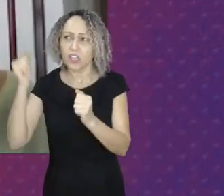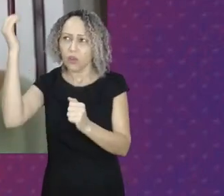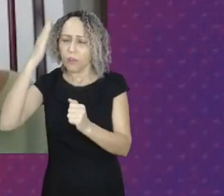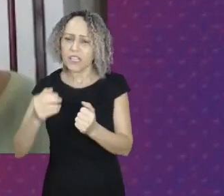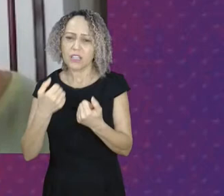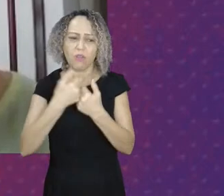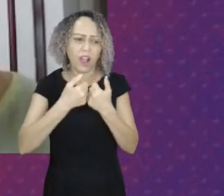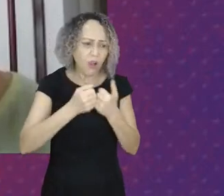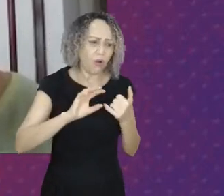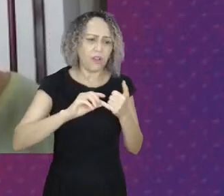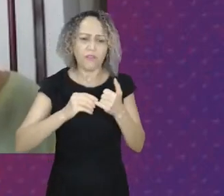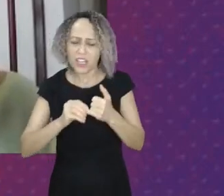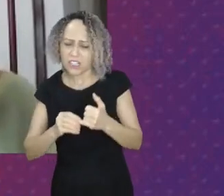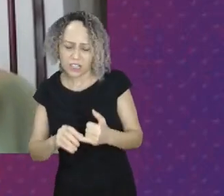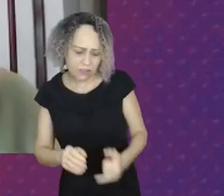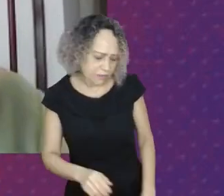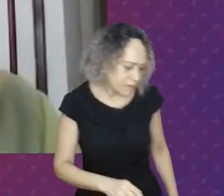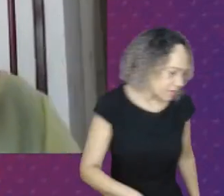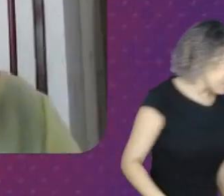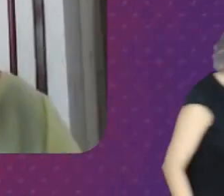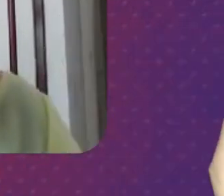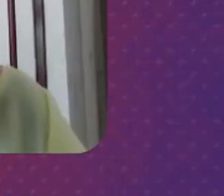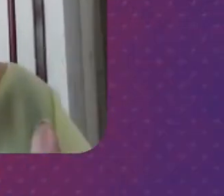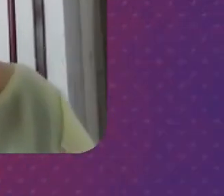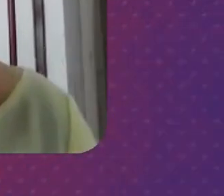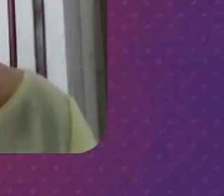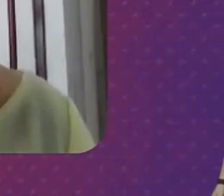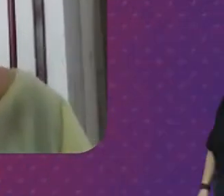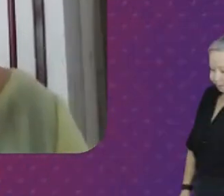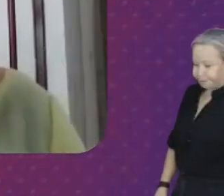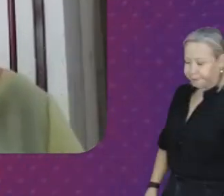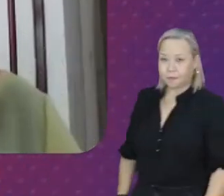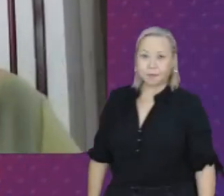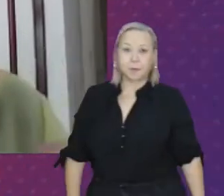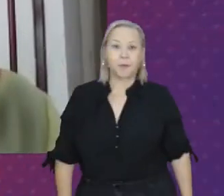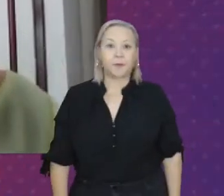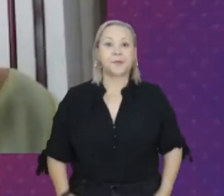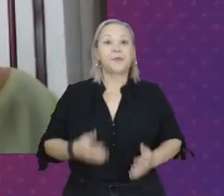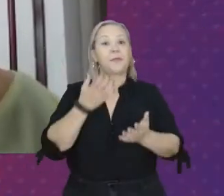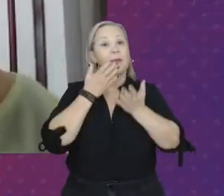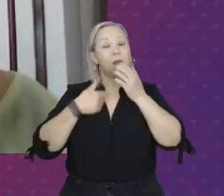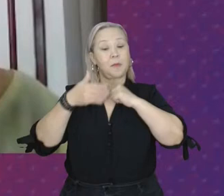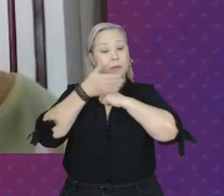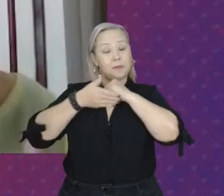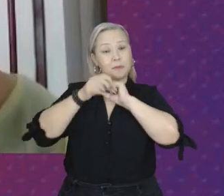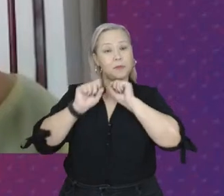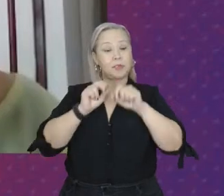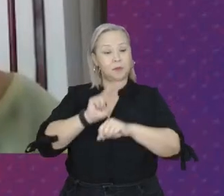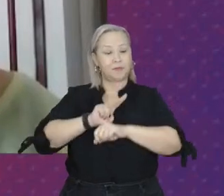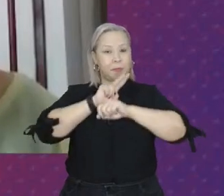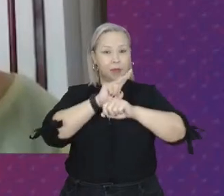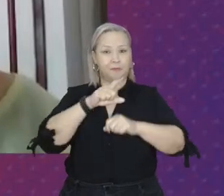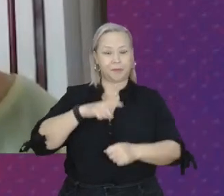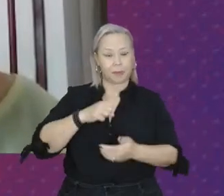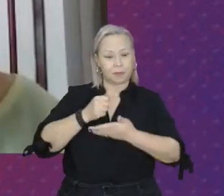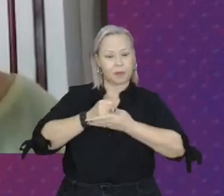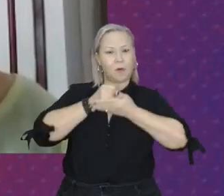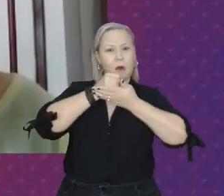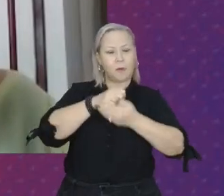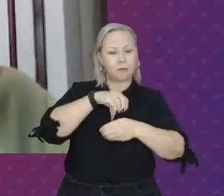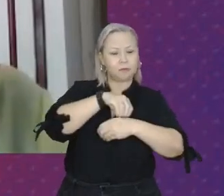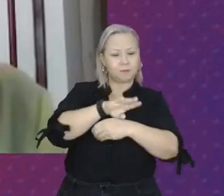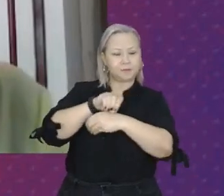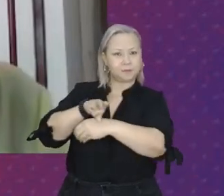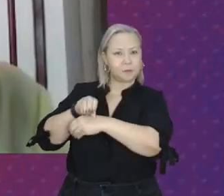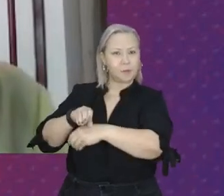arroz, do feijão, que são alimentos básicos, sejam protegidos e que haja um apoio de fomento para a agricultura